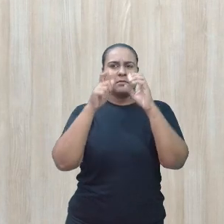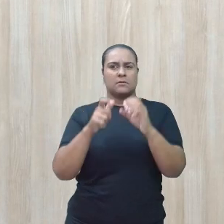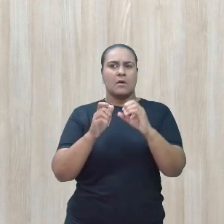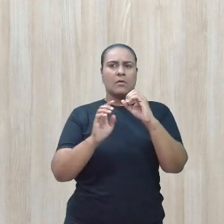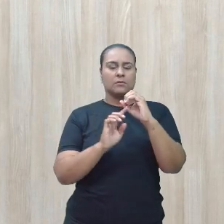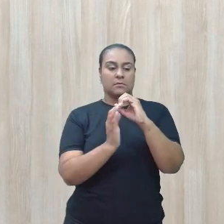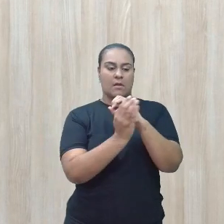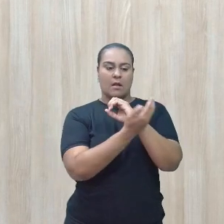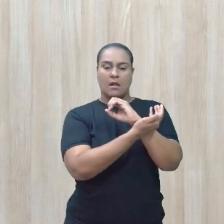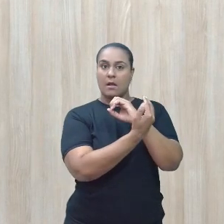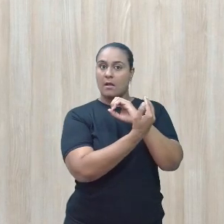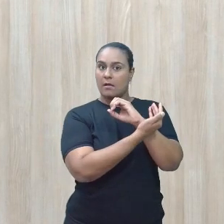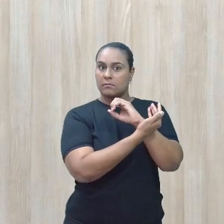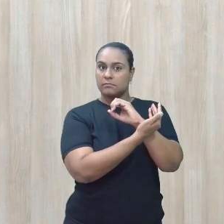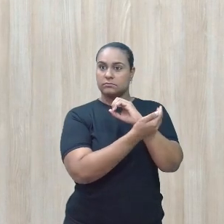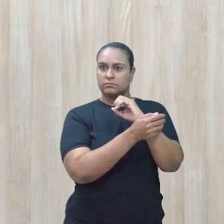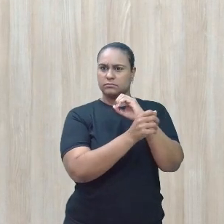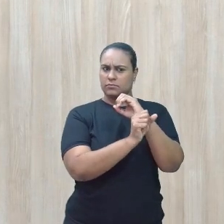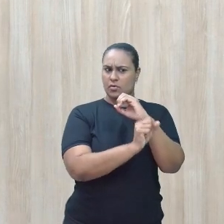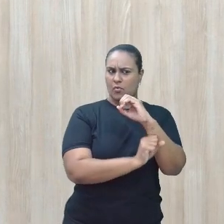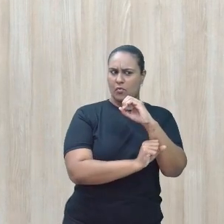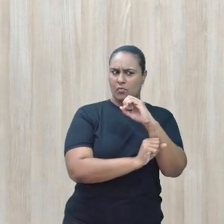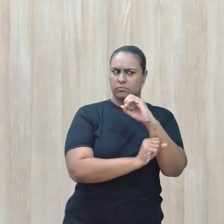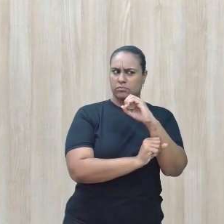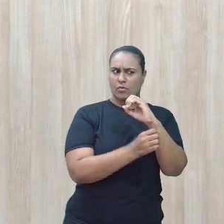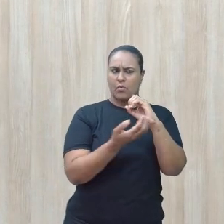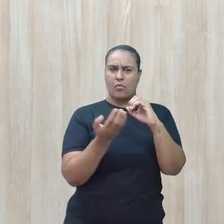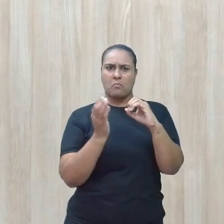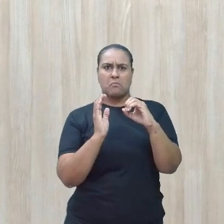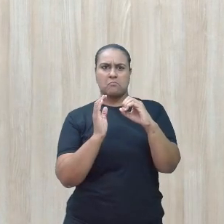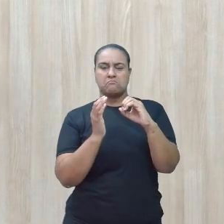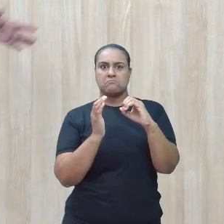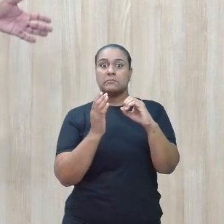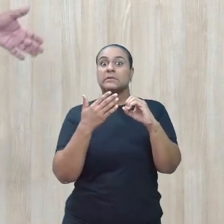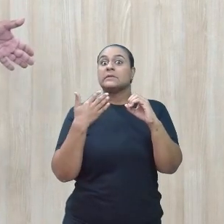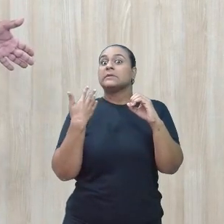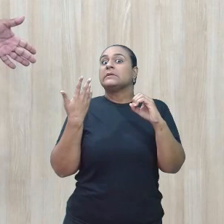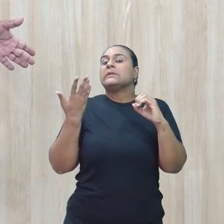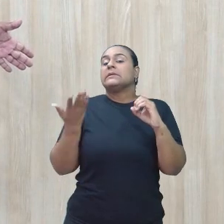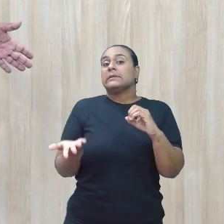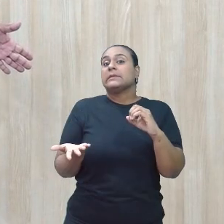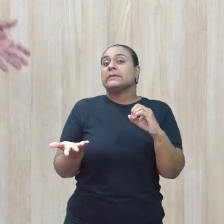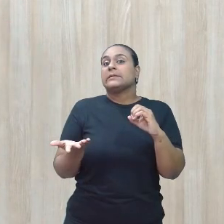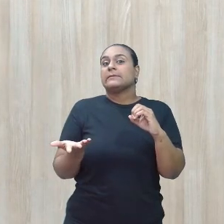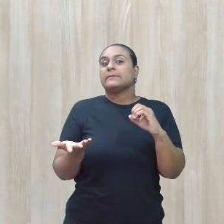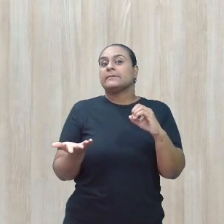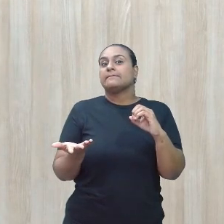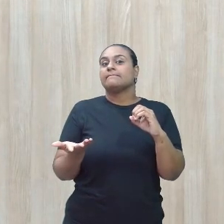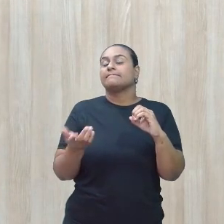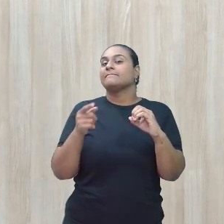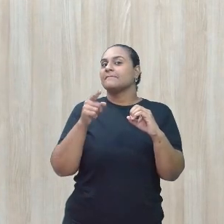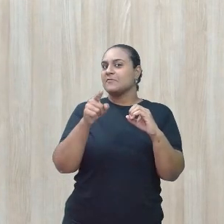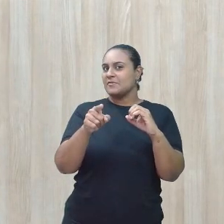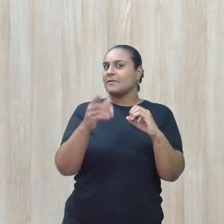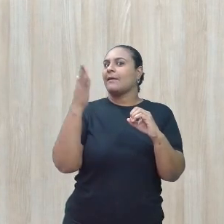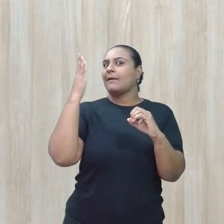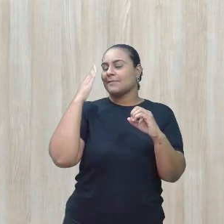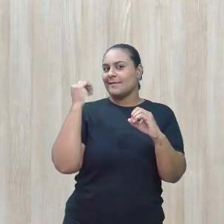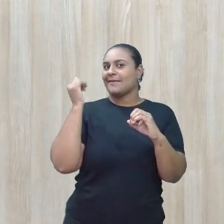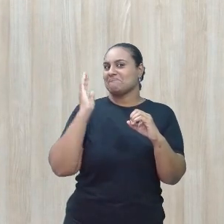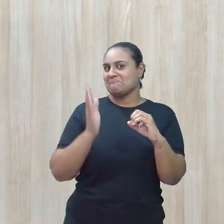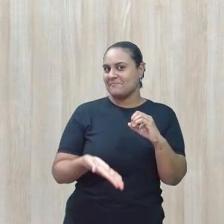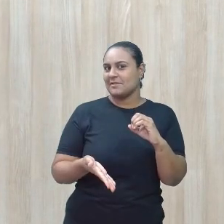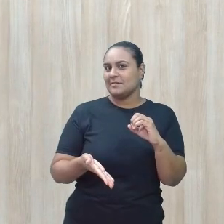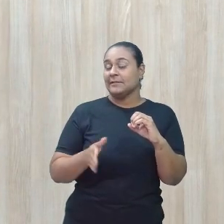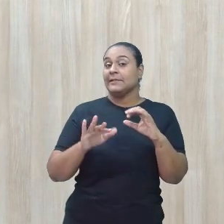oriente, no que é só o sul. Ou é no lado ocidente, no sul. E aí? Eu sei que vocês já sabem, não é